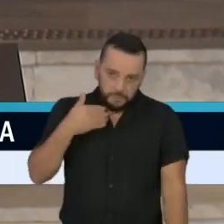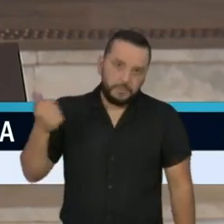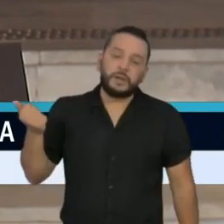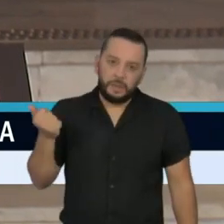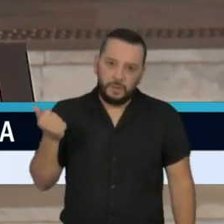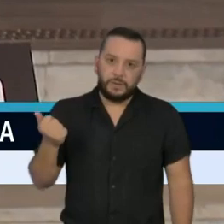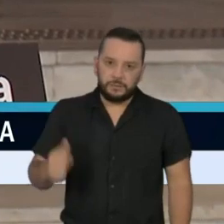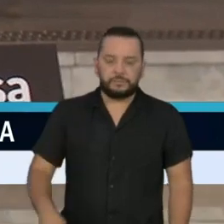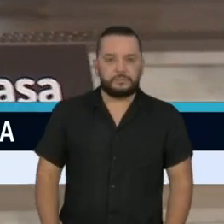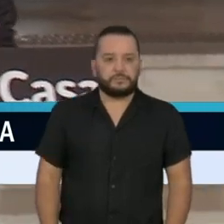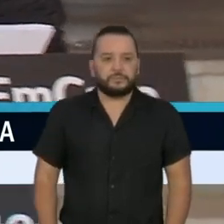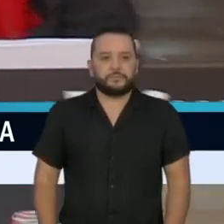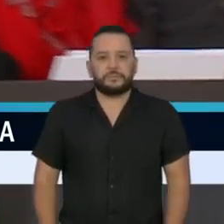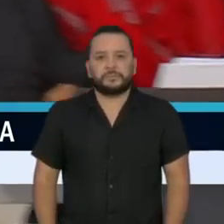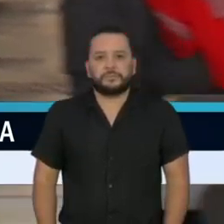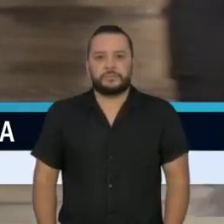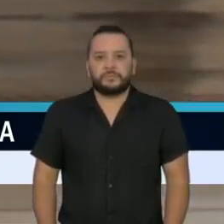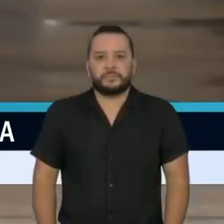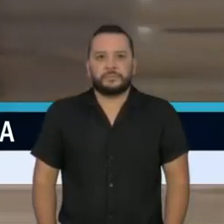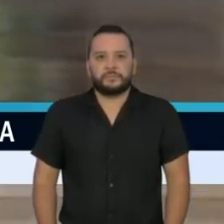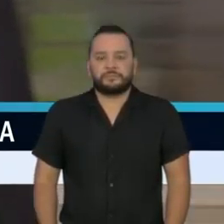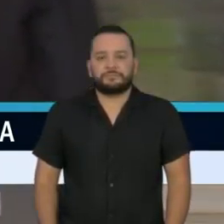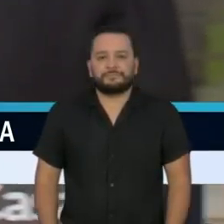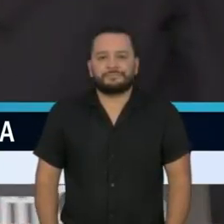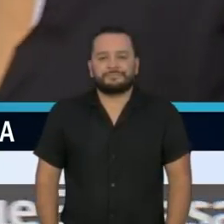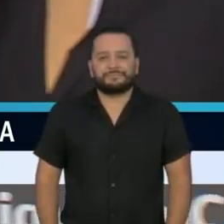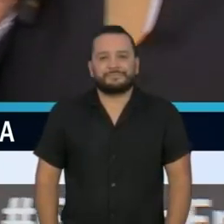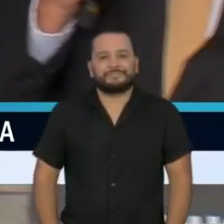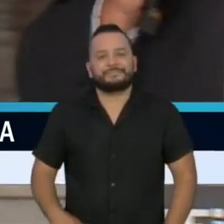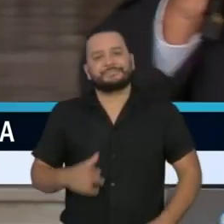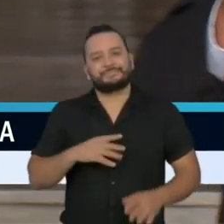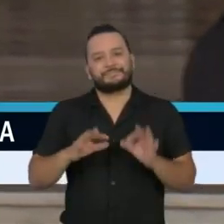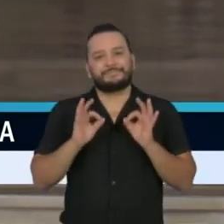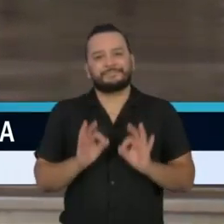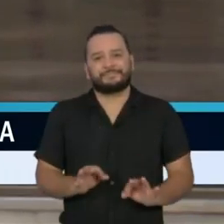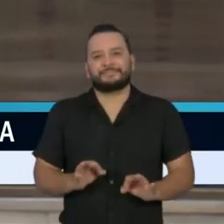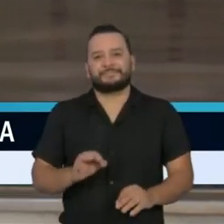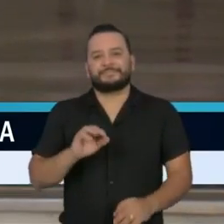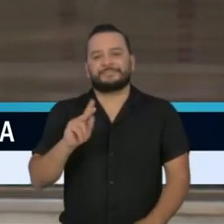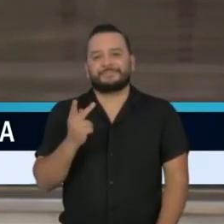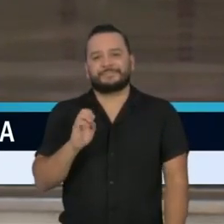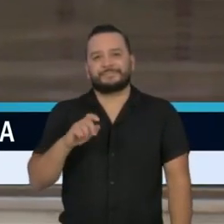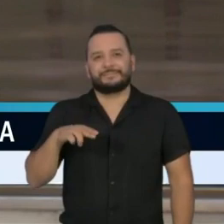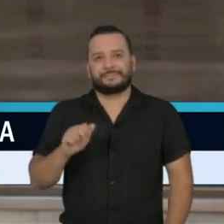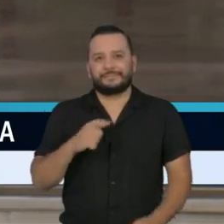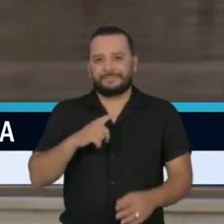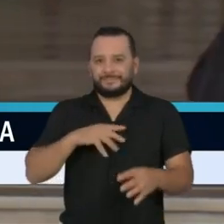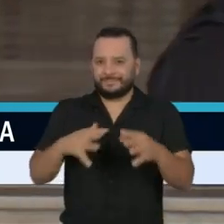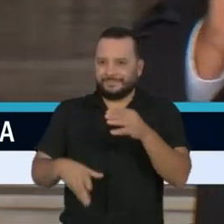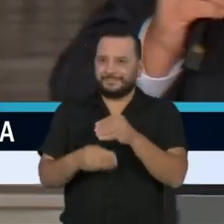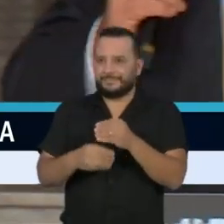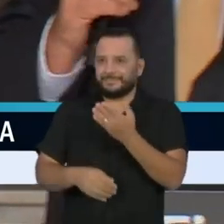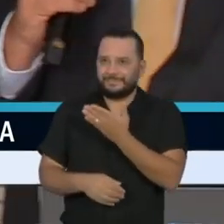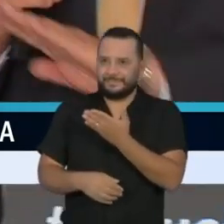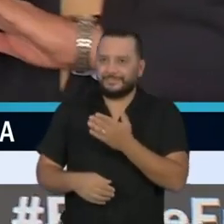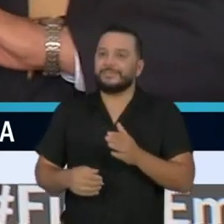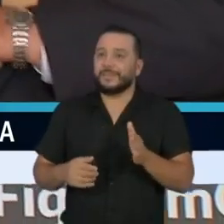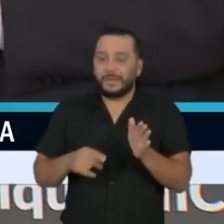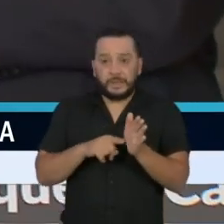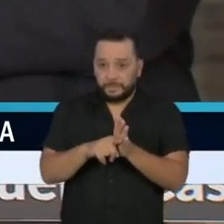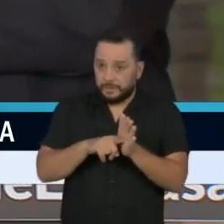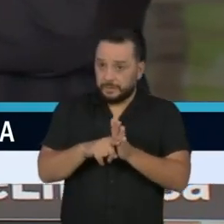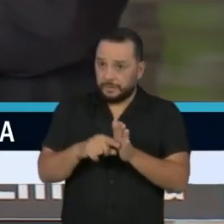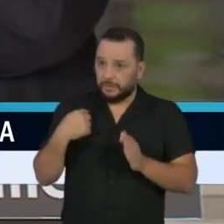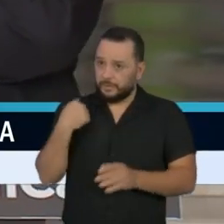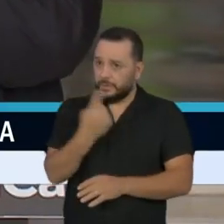relação ao coronavírus. Correto, doutora Helena Sato, muito obrigado. Doutor Guerra? Só um minutinho. O índice que nós estamos